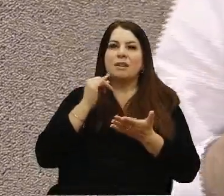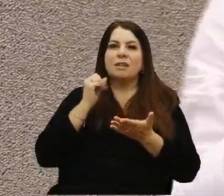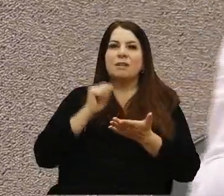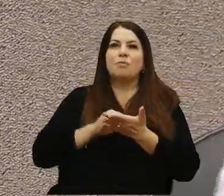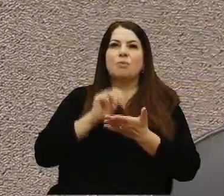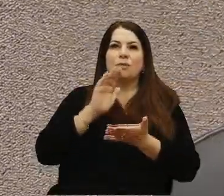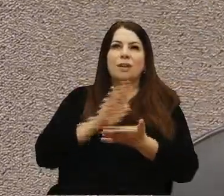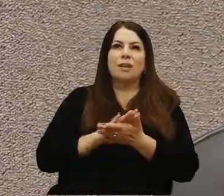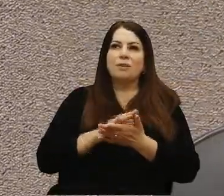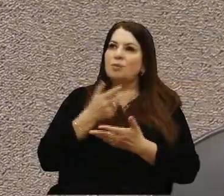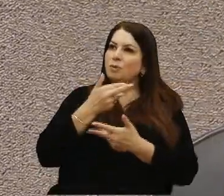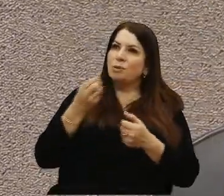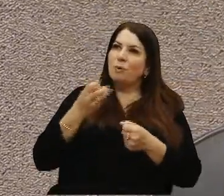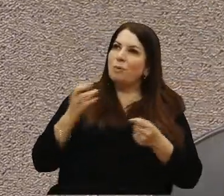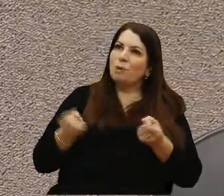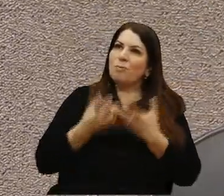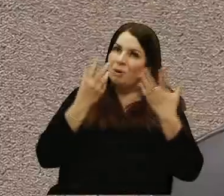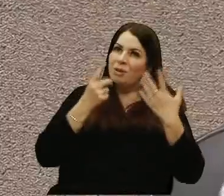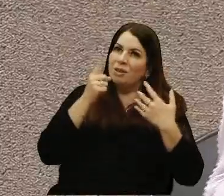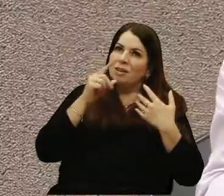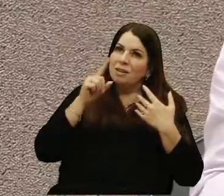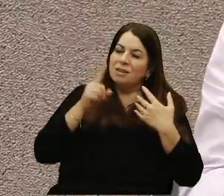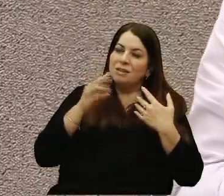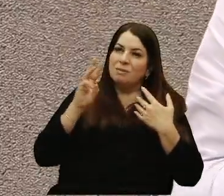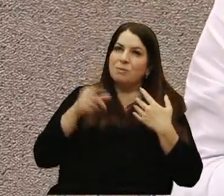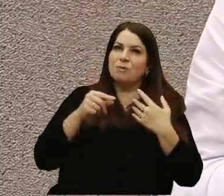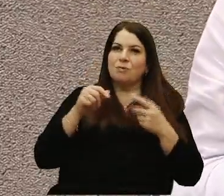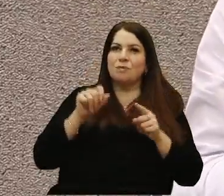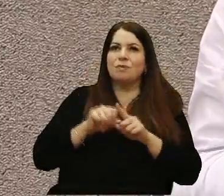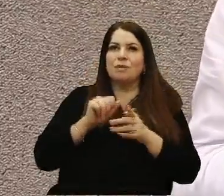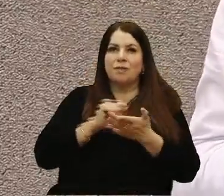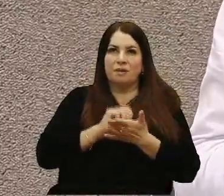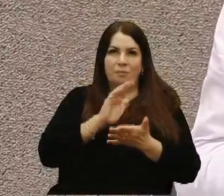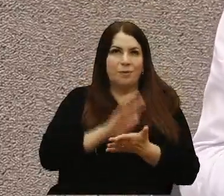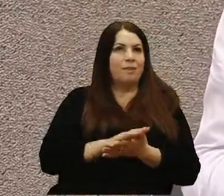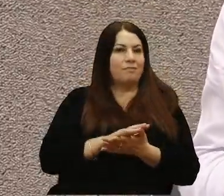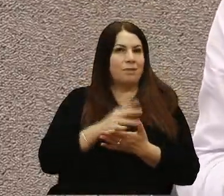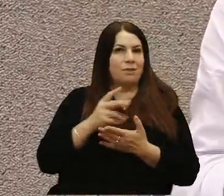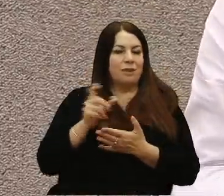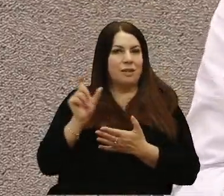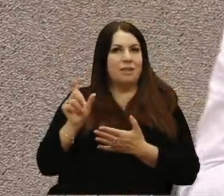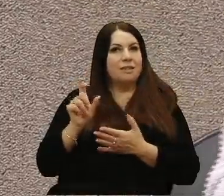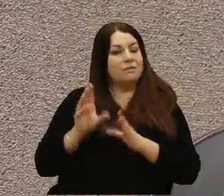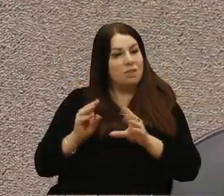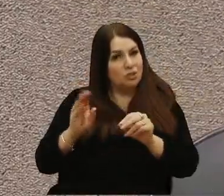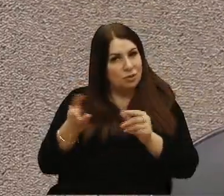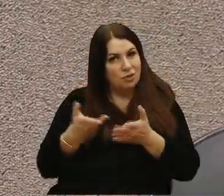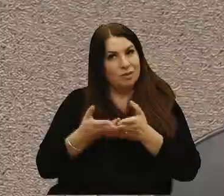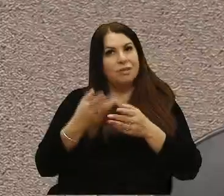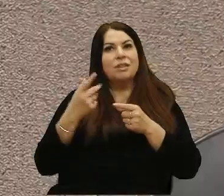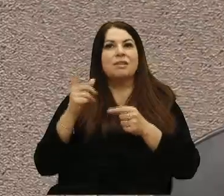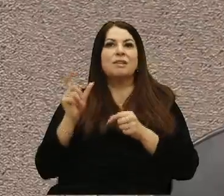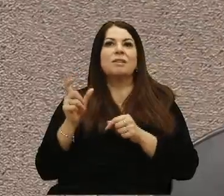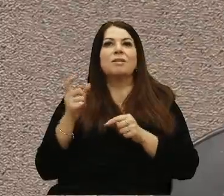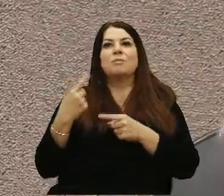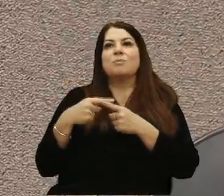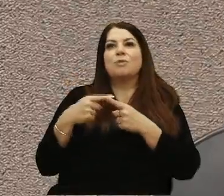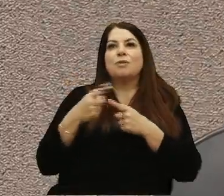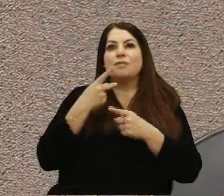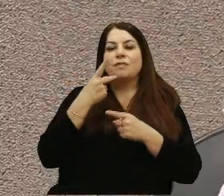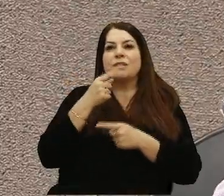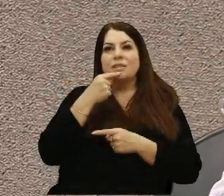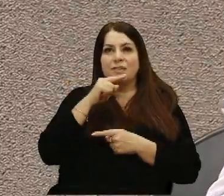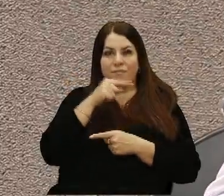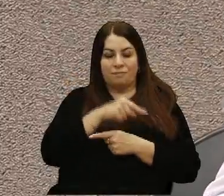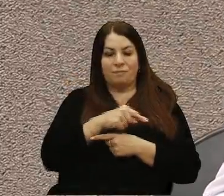comemoração. Que coisa boa para a gente comemorar. 13 mil pessoas já tiveram a sua carteira mexida. Por que eu trago isso, vereador Caleb?